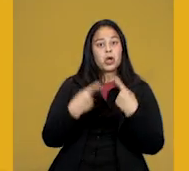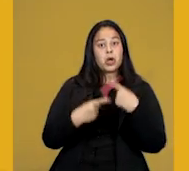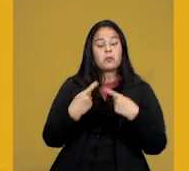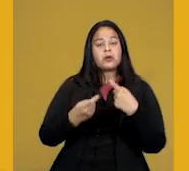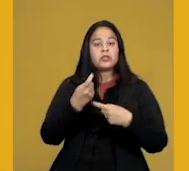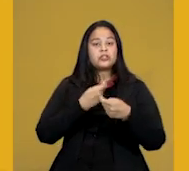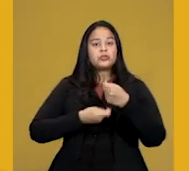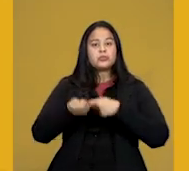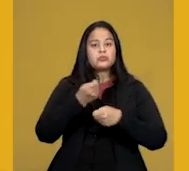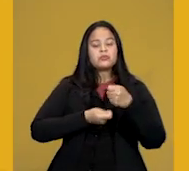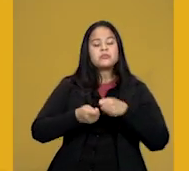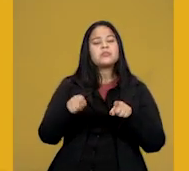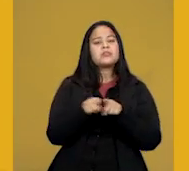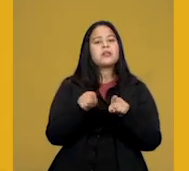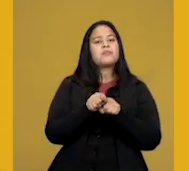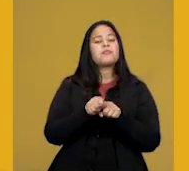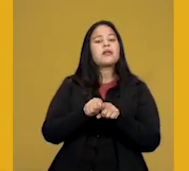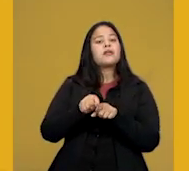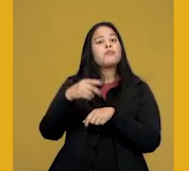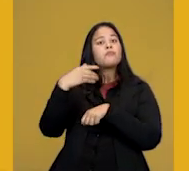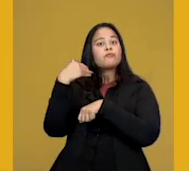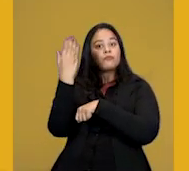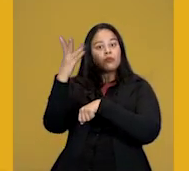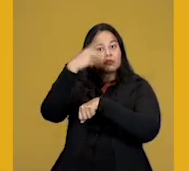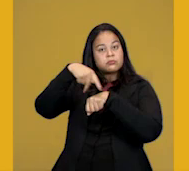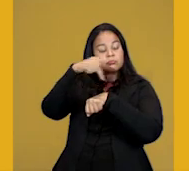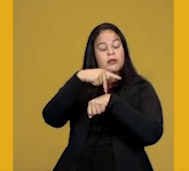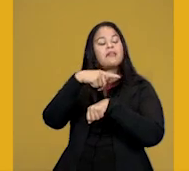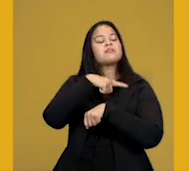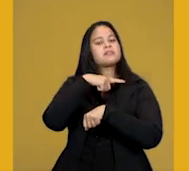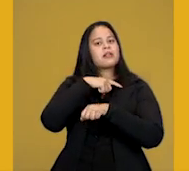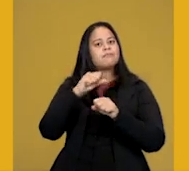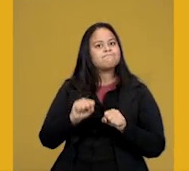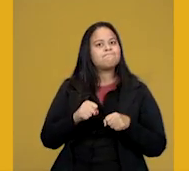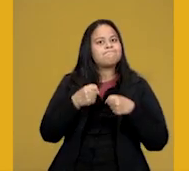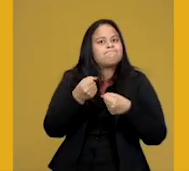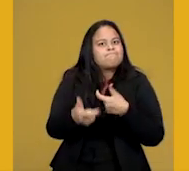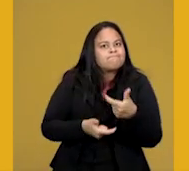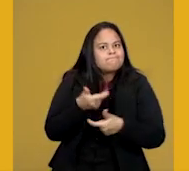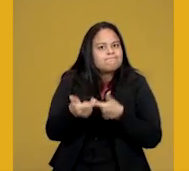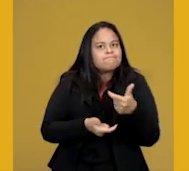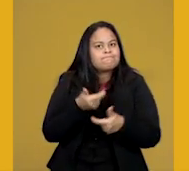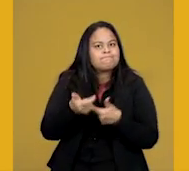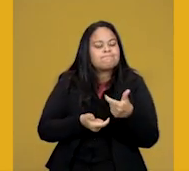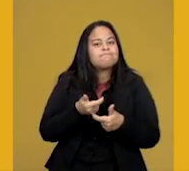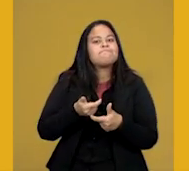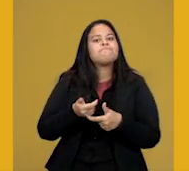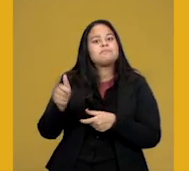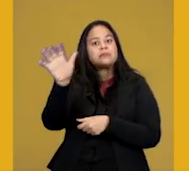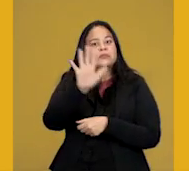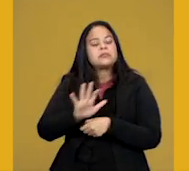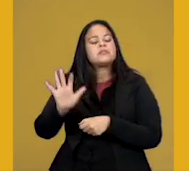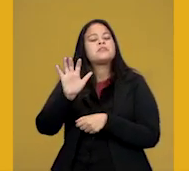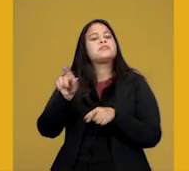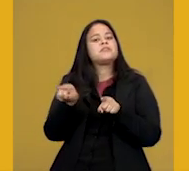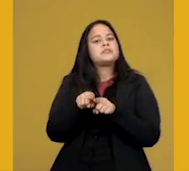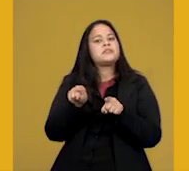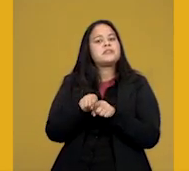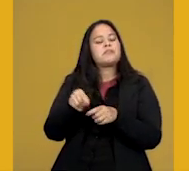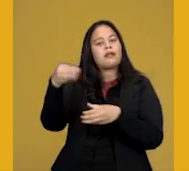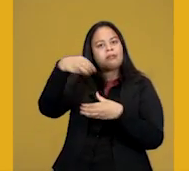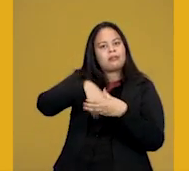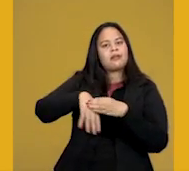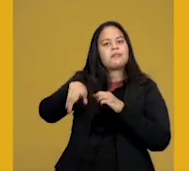no contexto nacional tem uma força muito grande hoje no mercado, né, nosso internacional e nosso